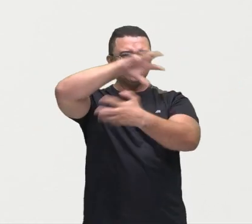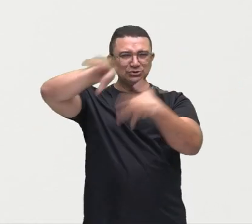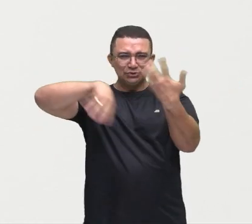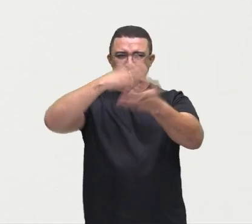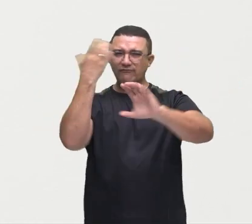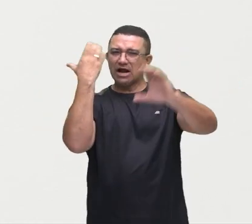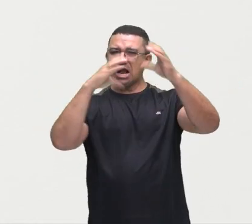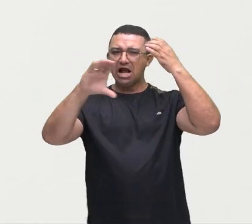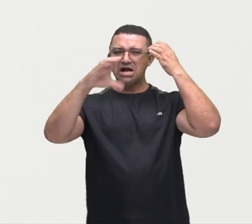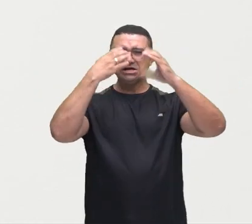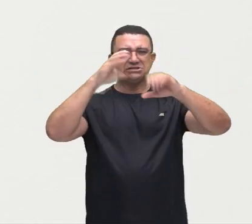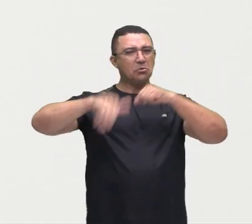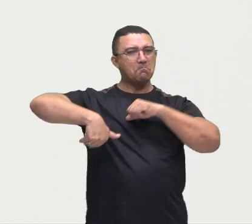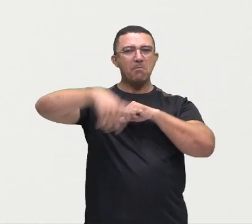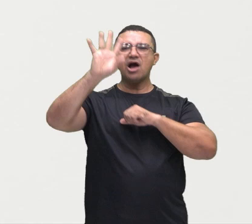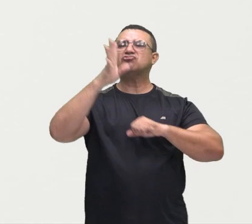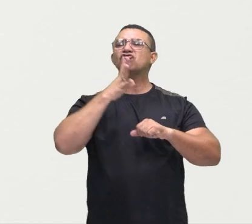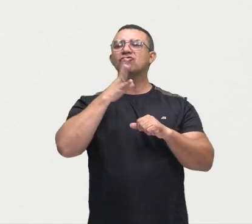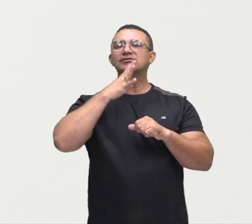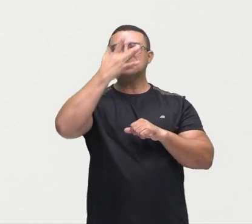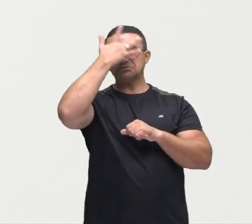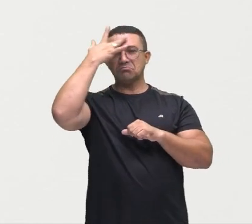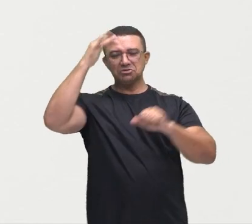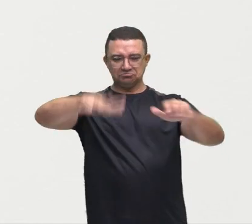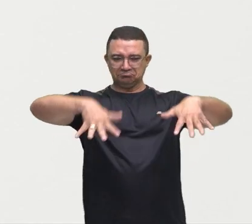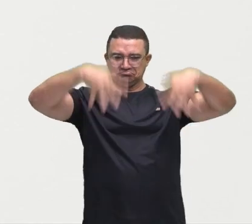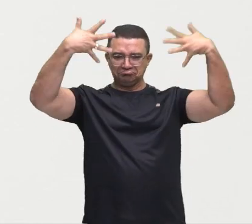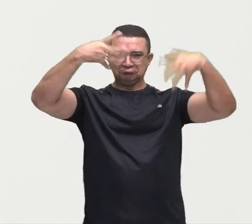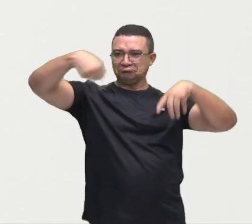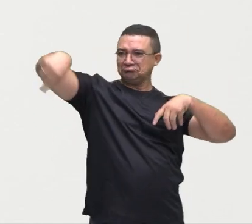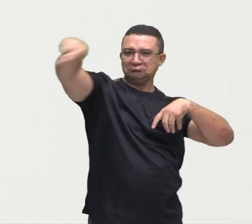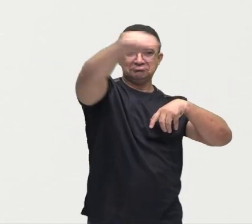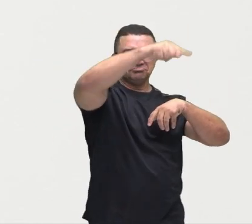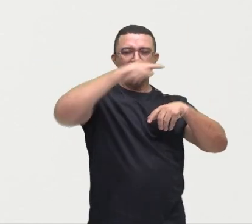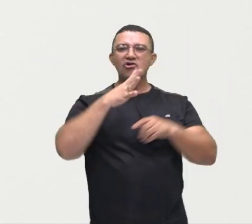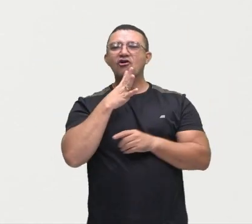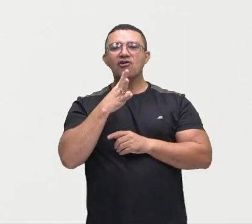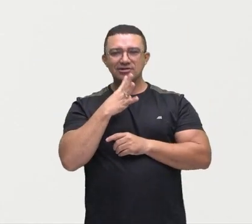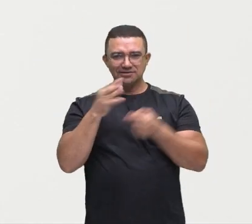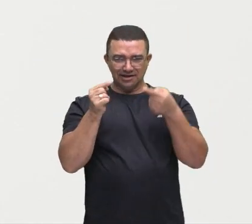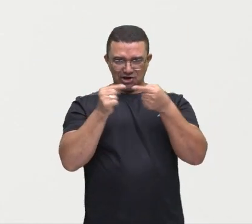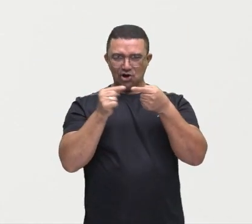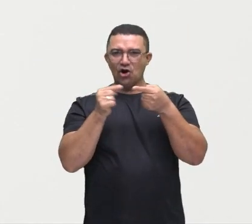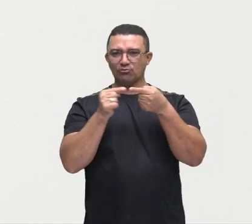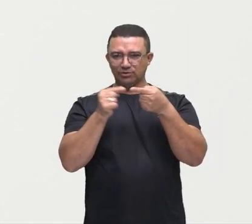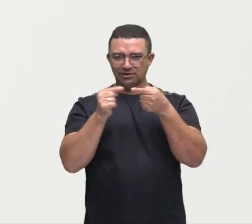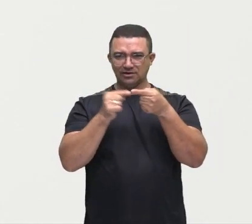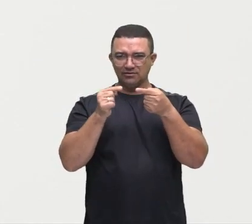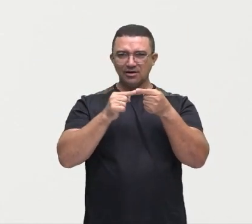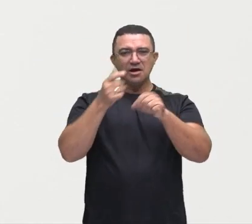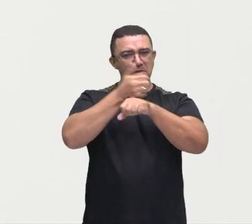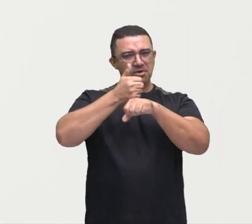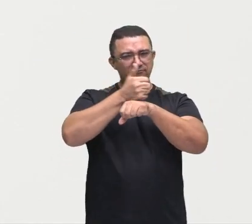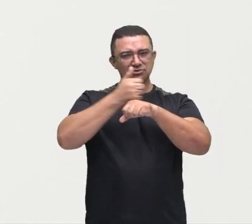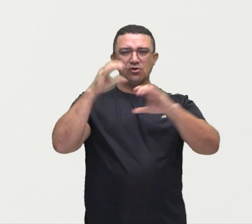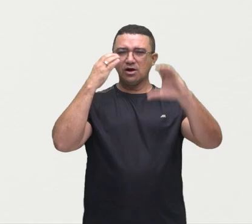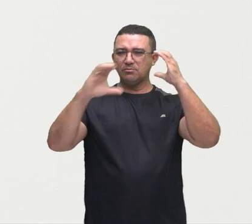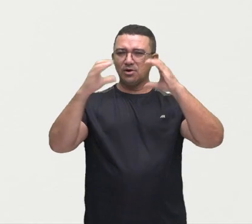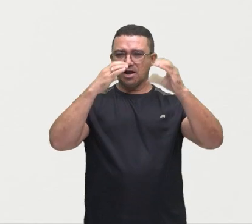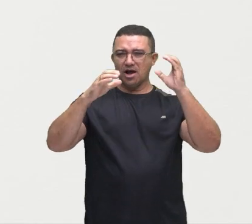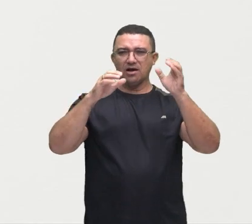às canções mais conhecidas da plateia. Essa sim, essa tem a ver com o cantor popular iniciou o